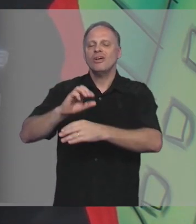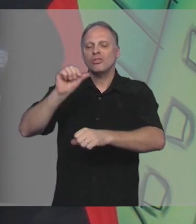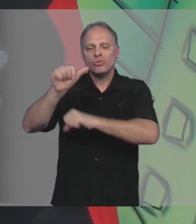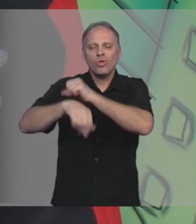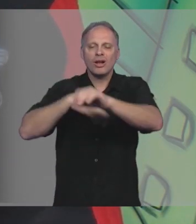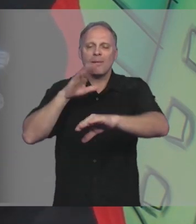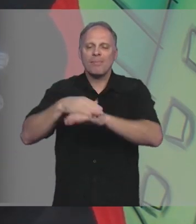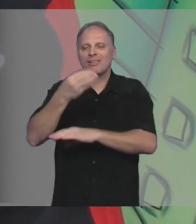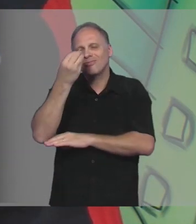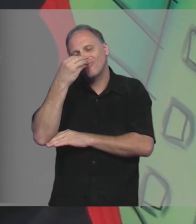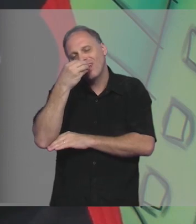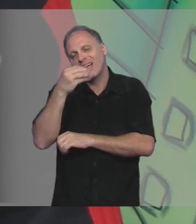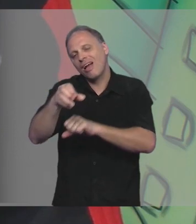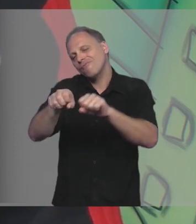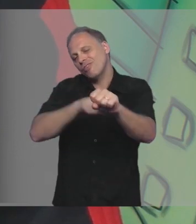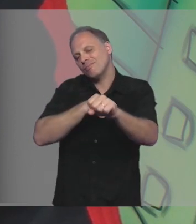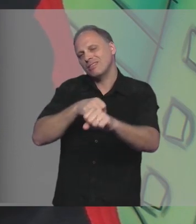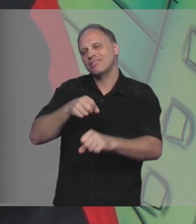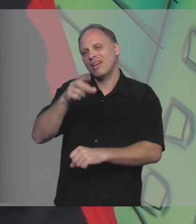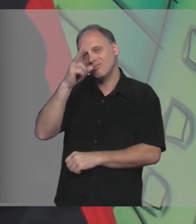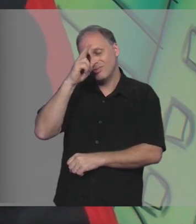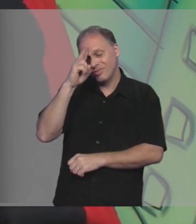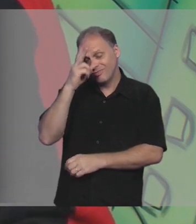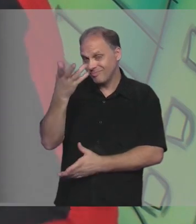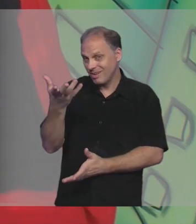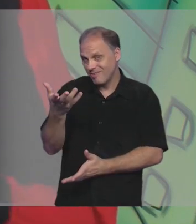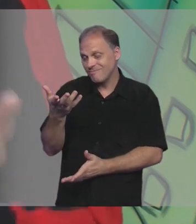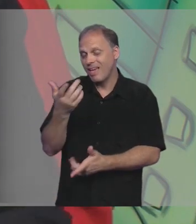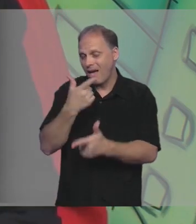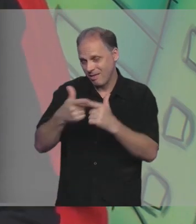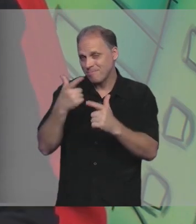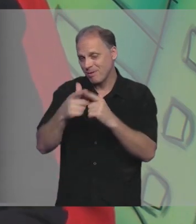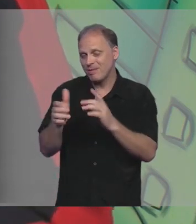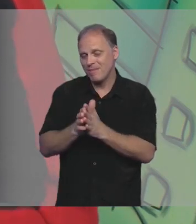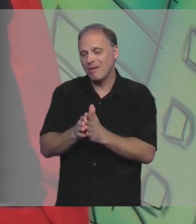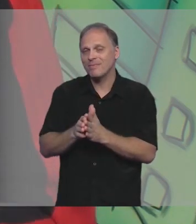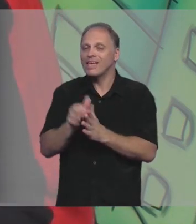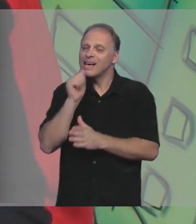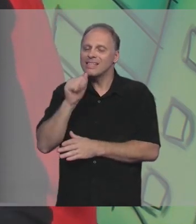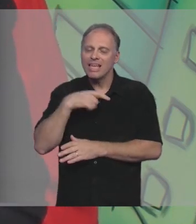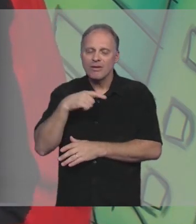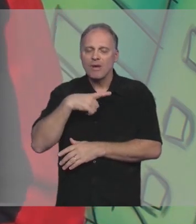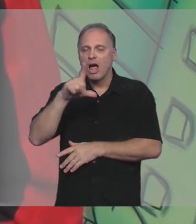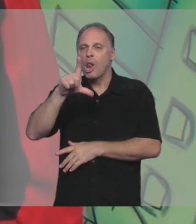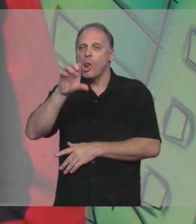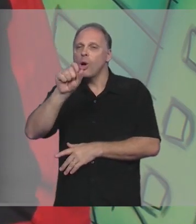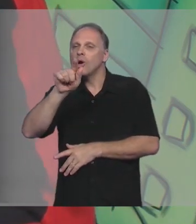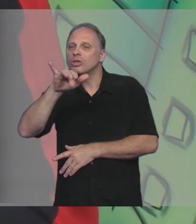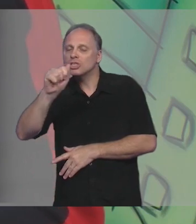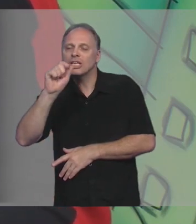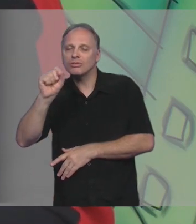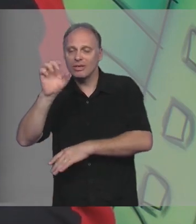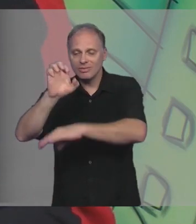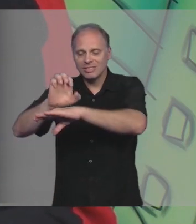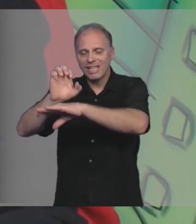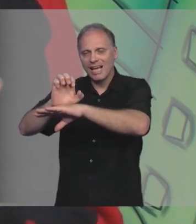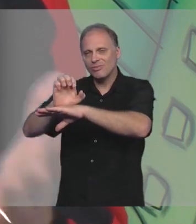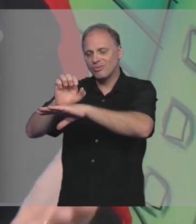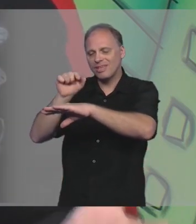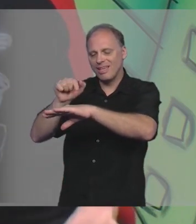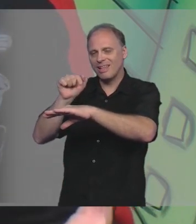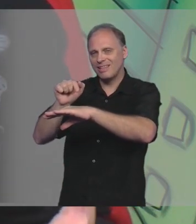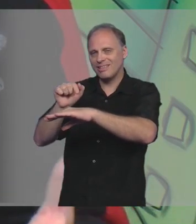a formação e precariza o ensino médio. E isso compõe uma lógica de que o Estado cada vez mais